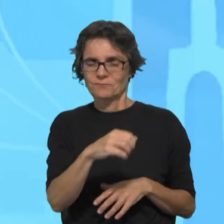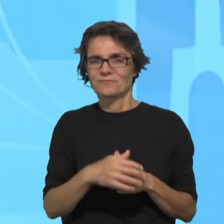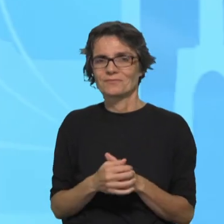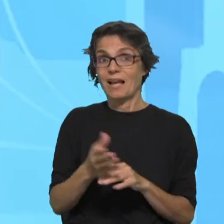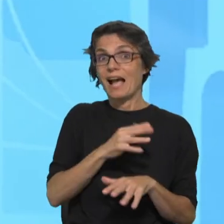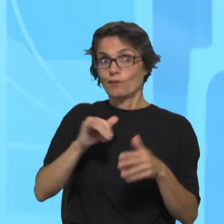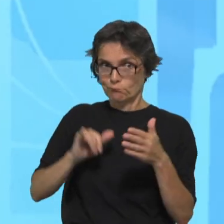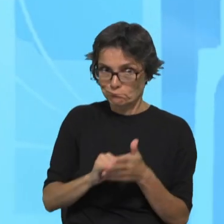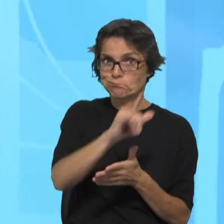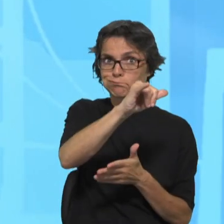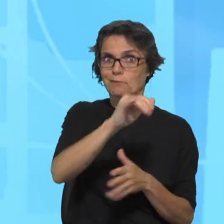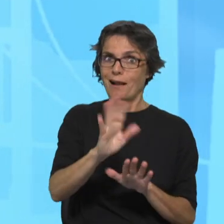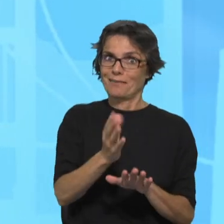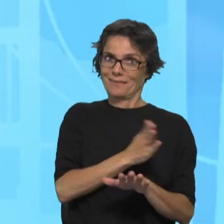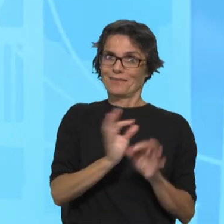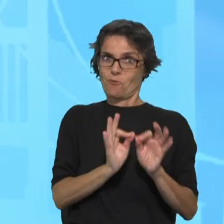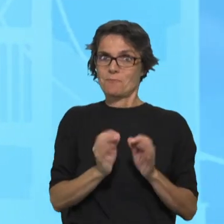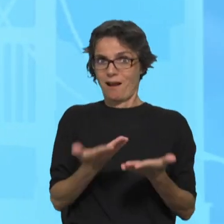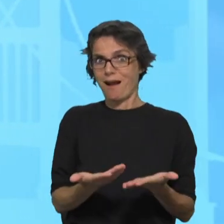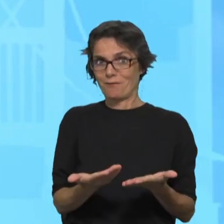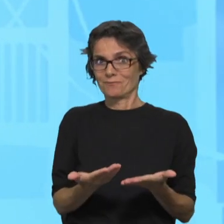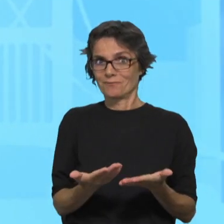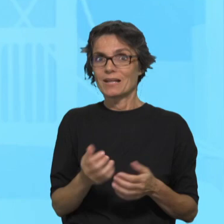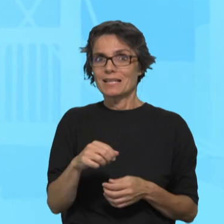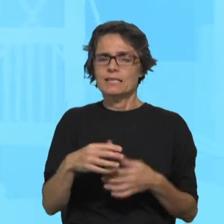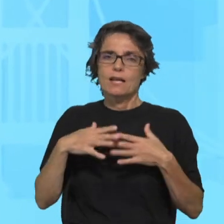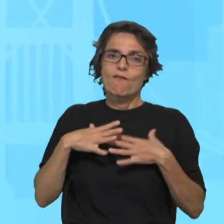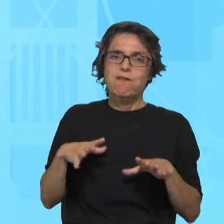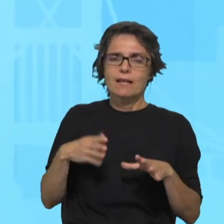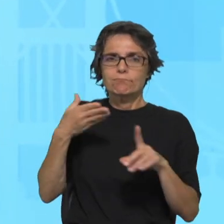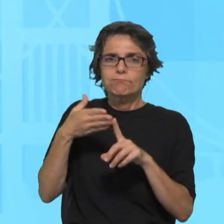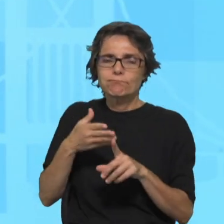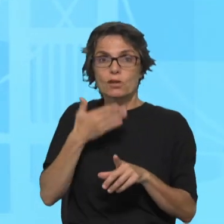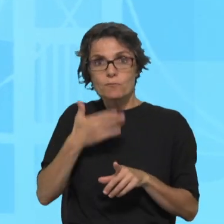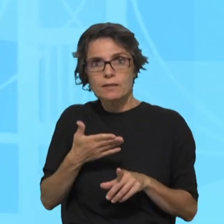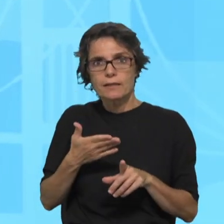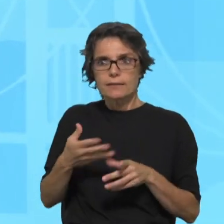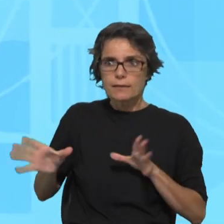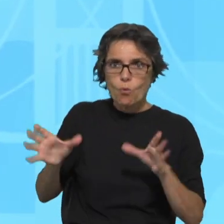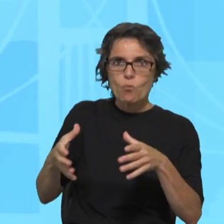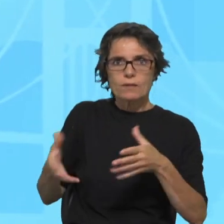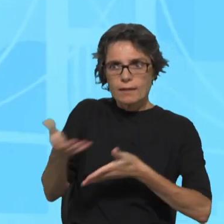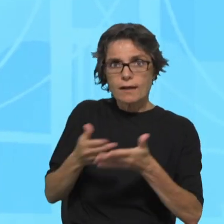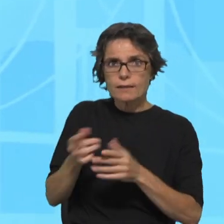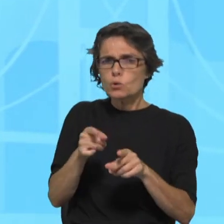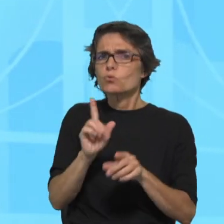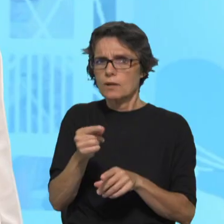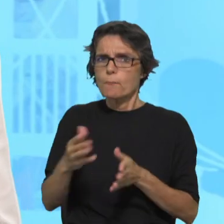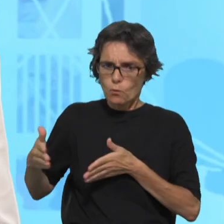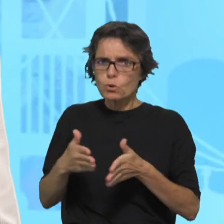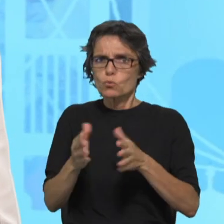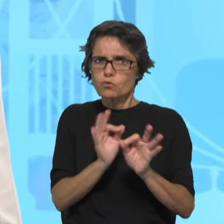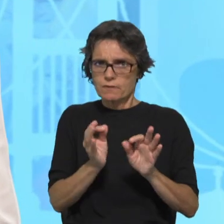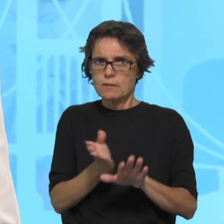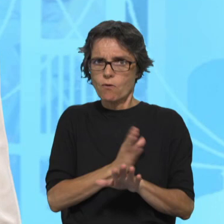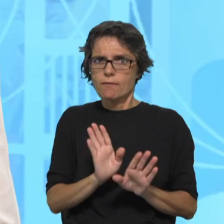avião, há todo um caminho que se faz por cá, há férias missionárias, há experiências em comunidades. Não sei, fizeste também